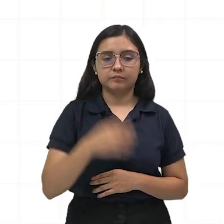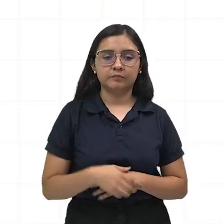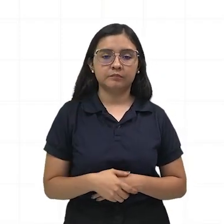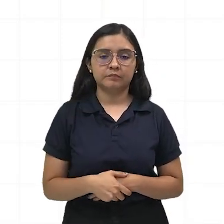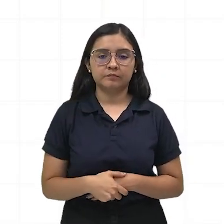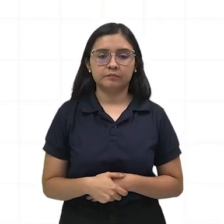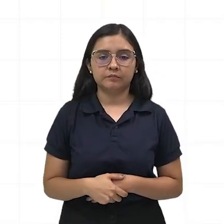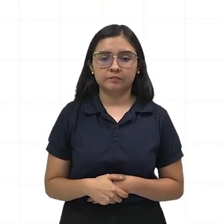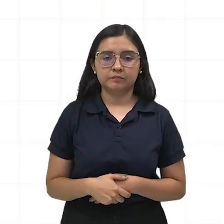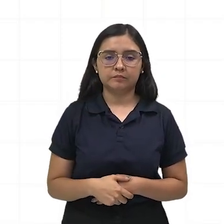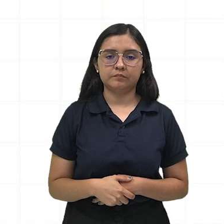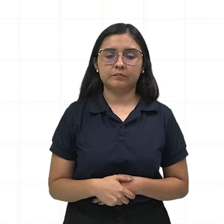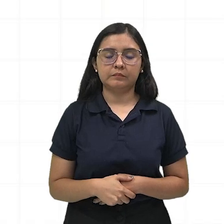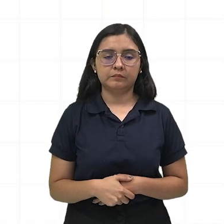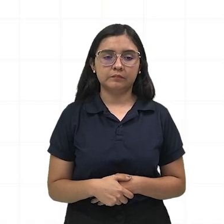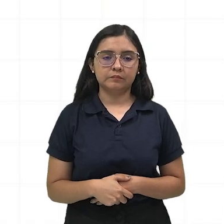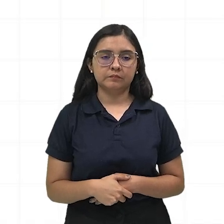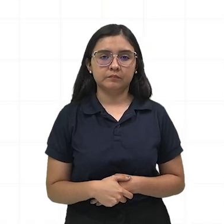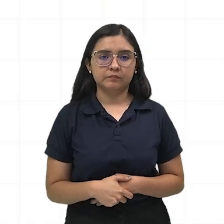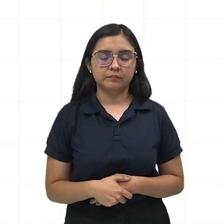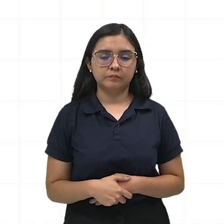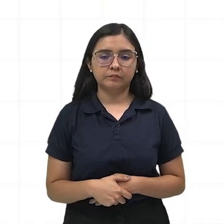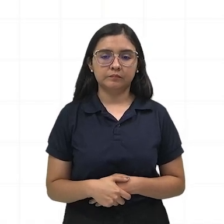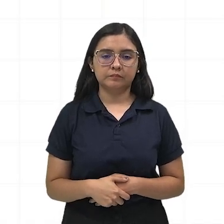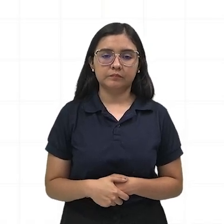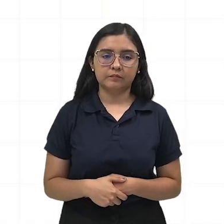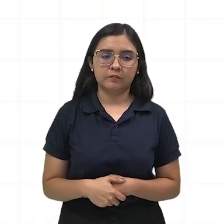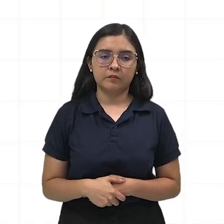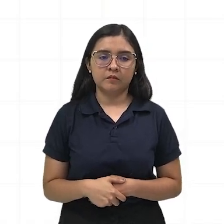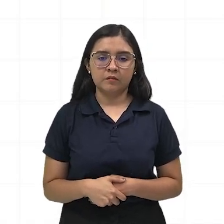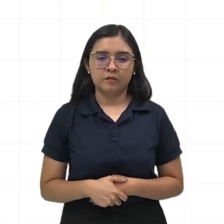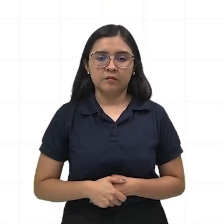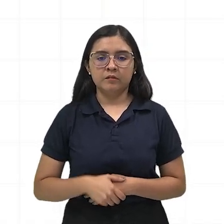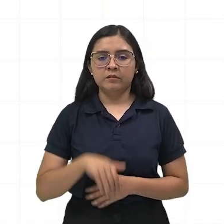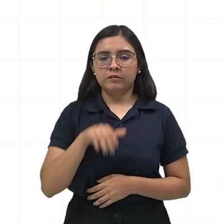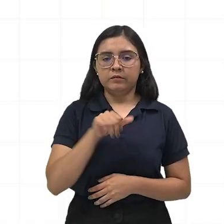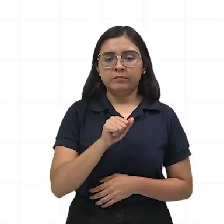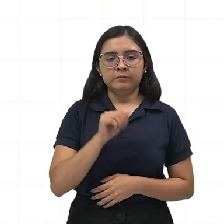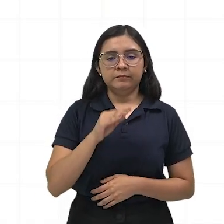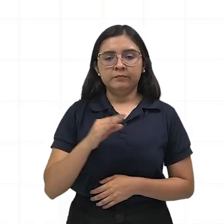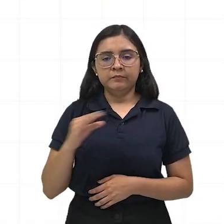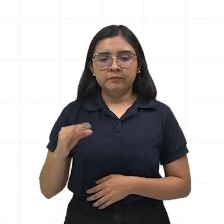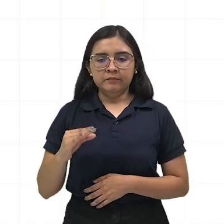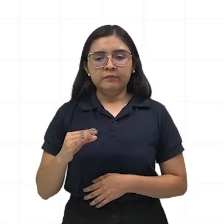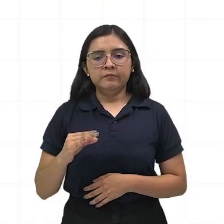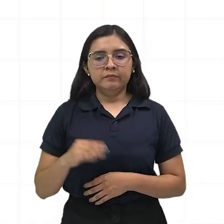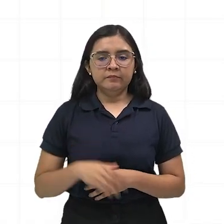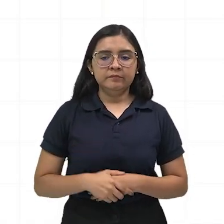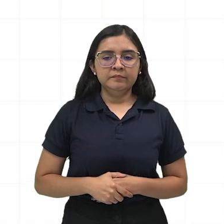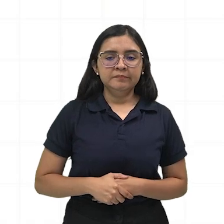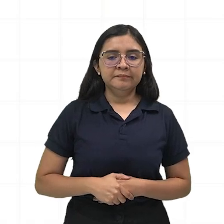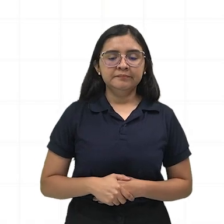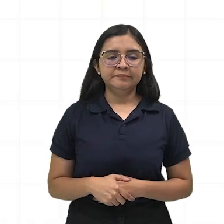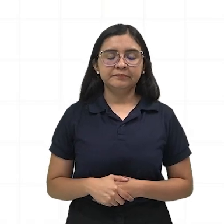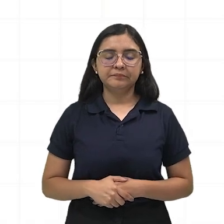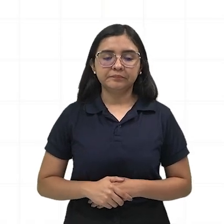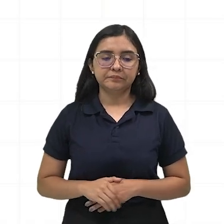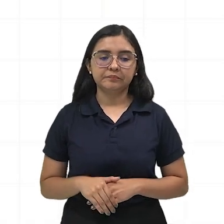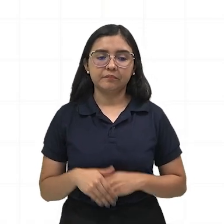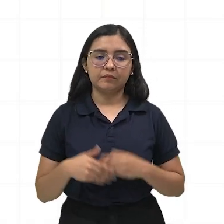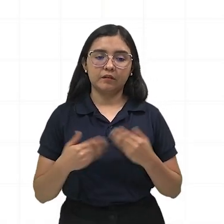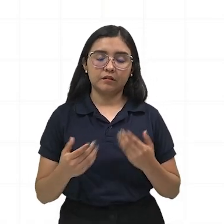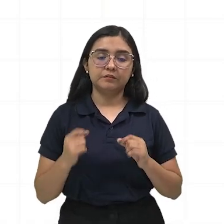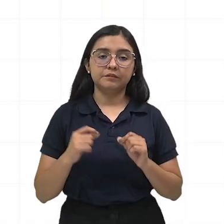falando em coordenadas, né? Aqui do nosso A, B, C e A', B', C'. Então, na